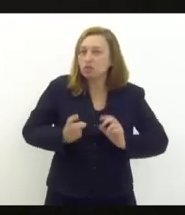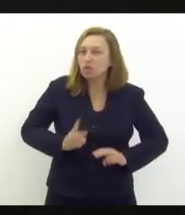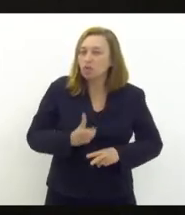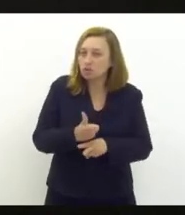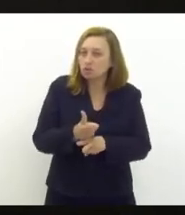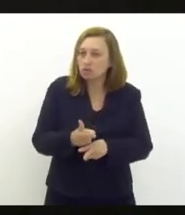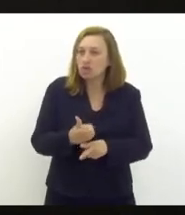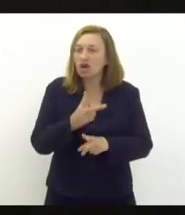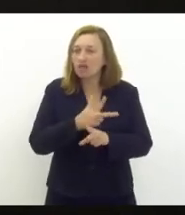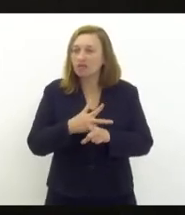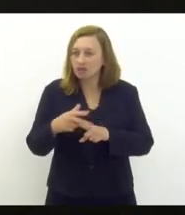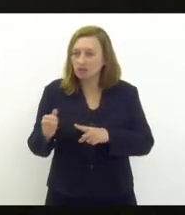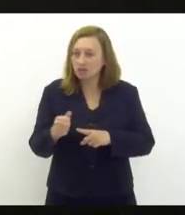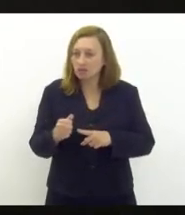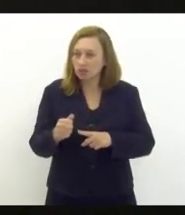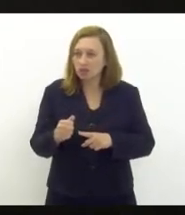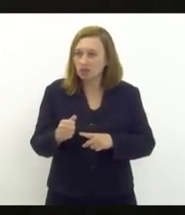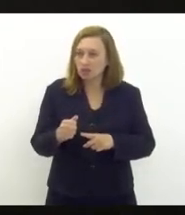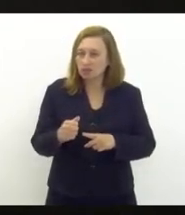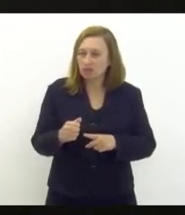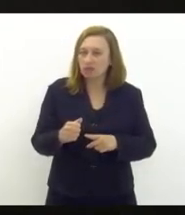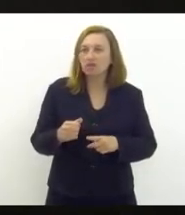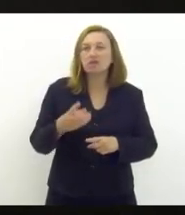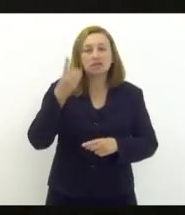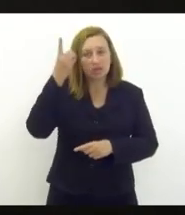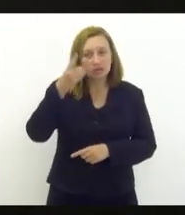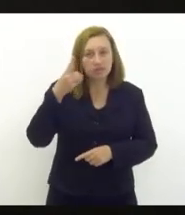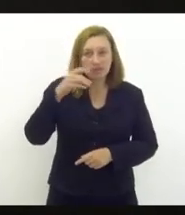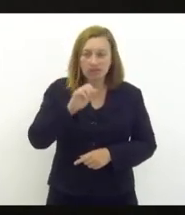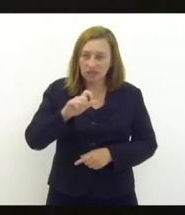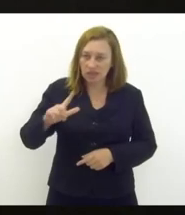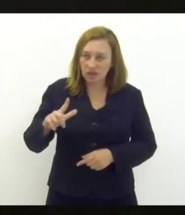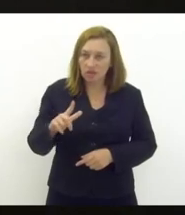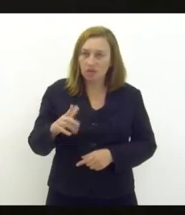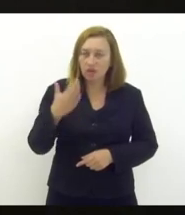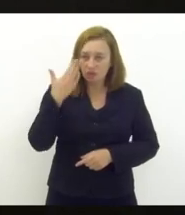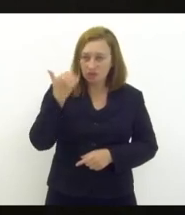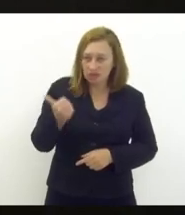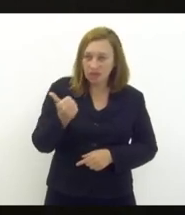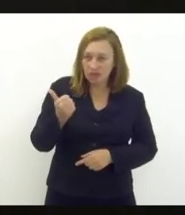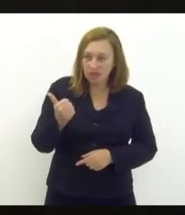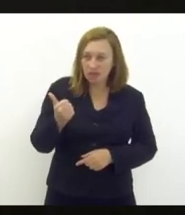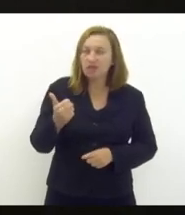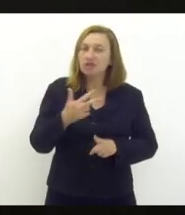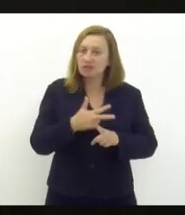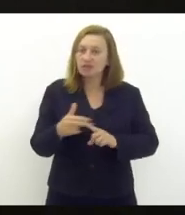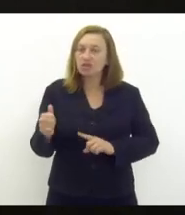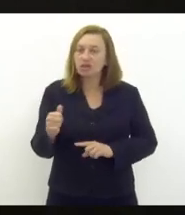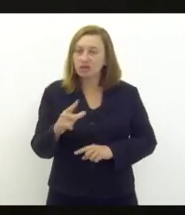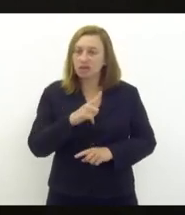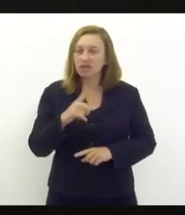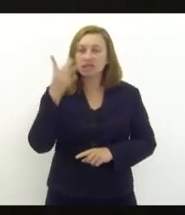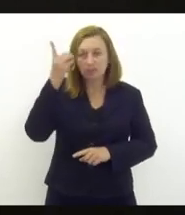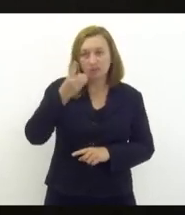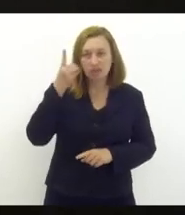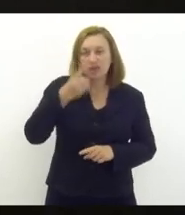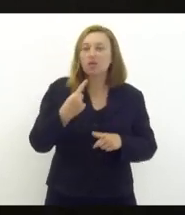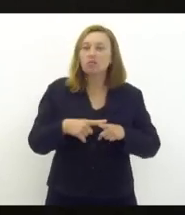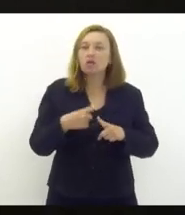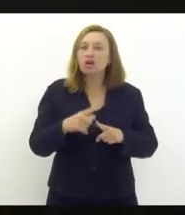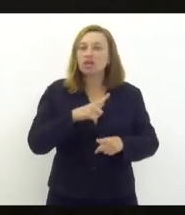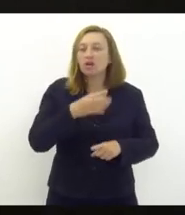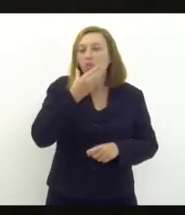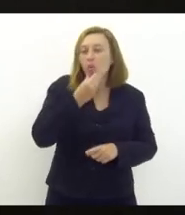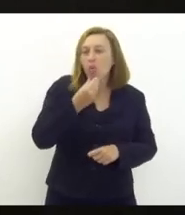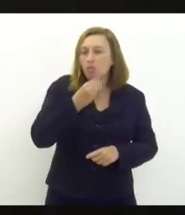queremos a Vitória tão apregoada pelo nosso Deputado Daniel eu sei que essa essa vitória existe Deputado porque nós temos homens